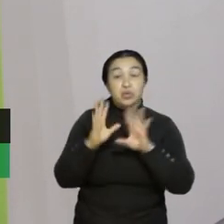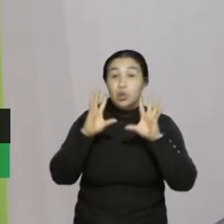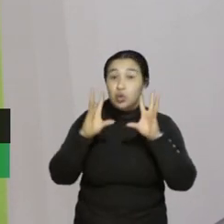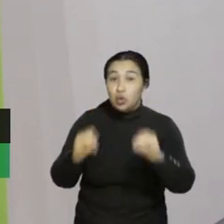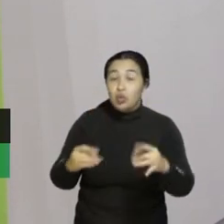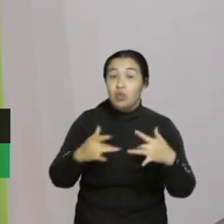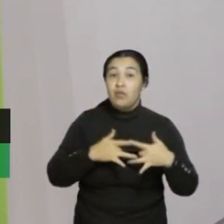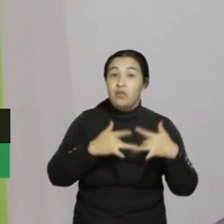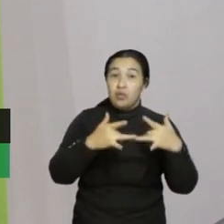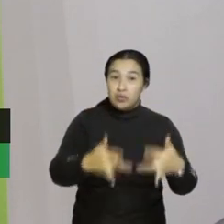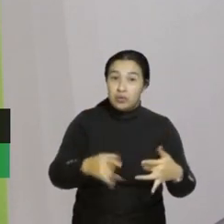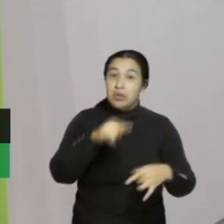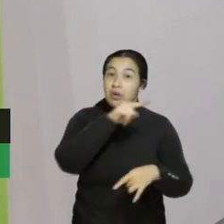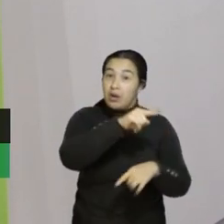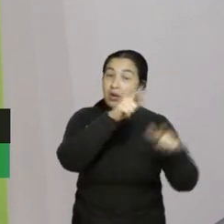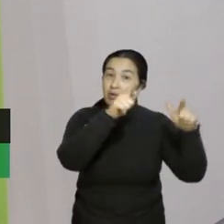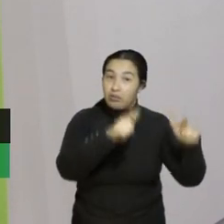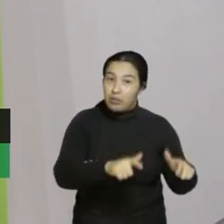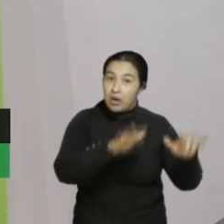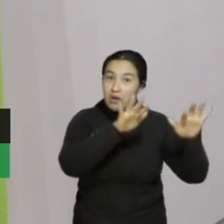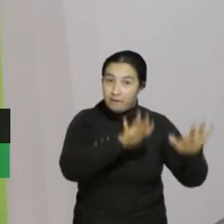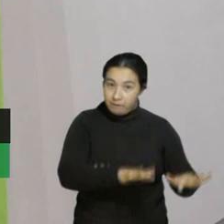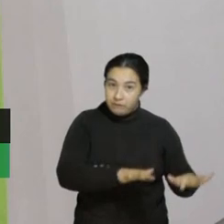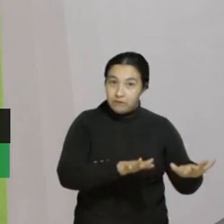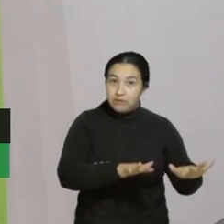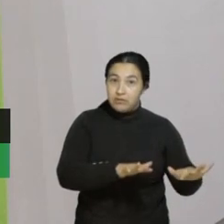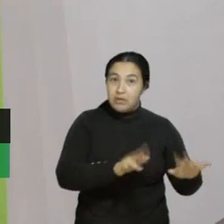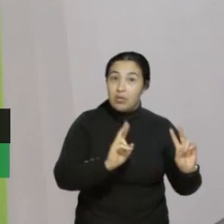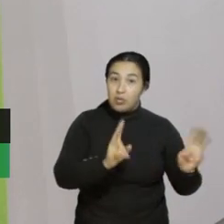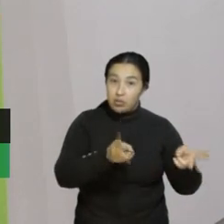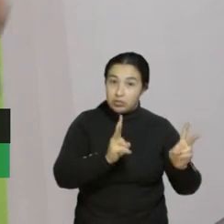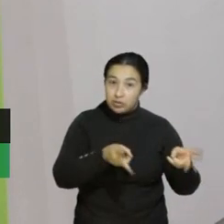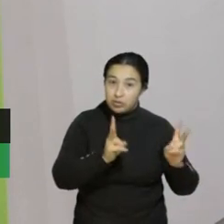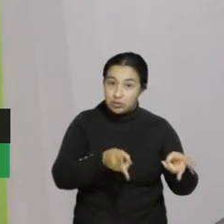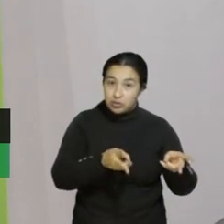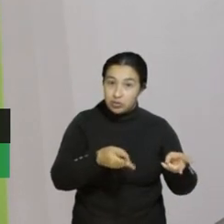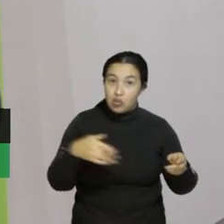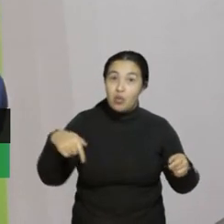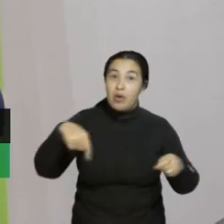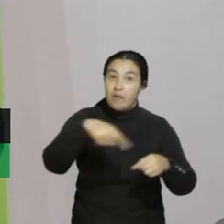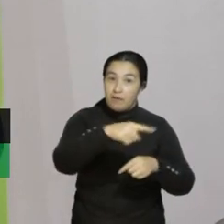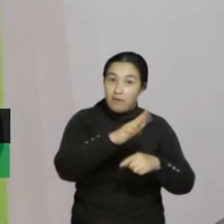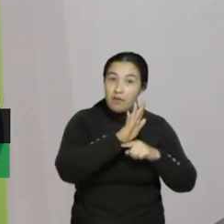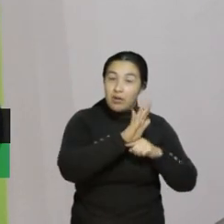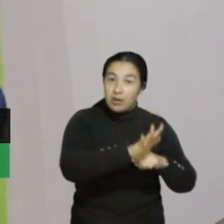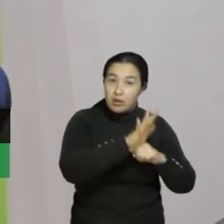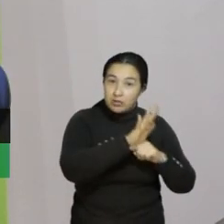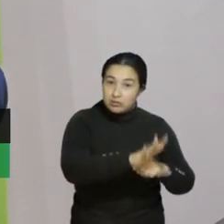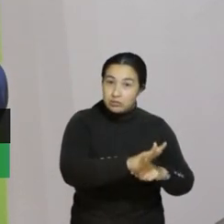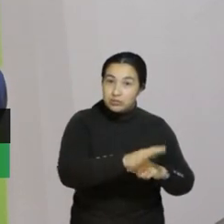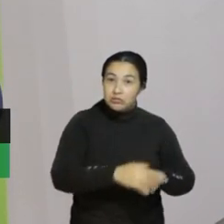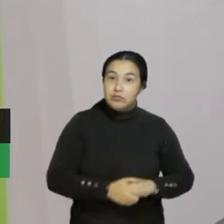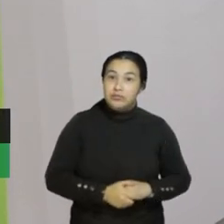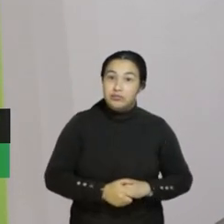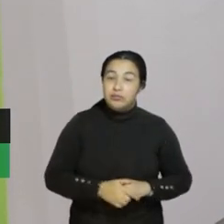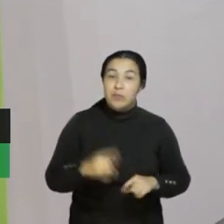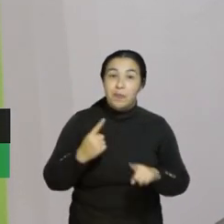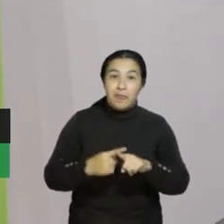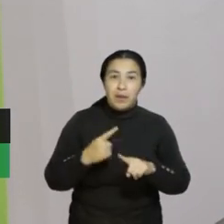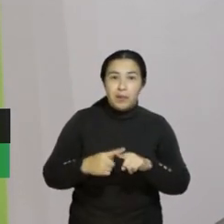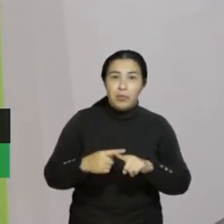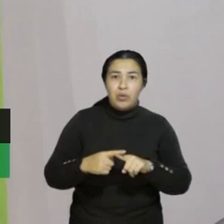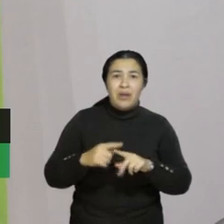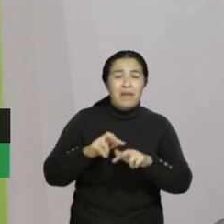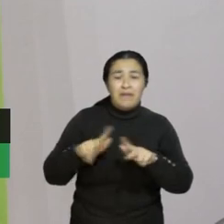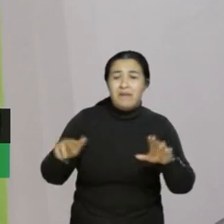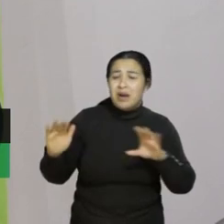lá estão, todos os voluntários que ainda estão se dirigindo para o Rio Grande do Sul, porque eu não paro de receber mensagens.